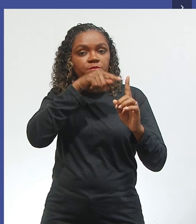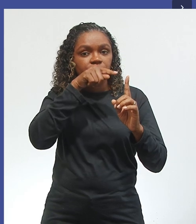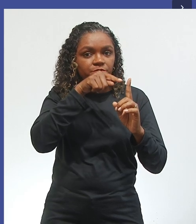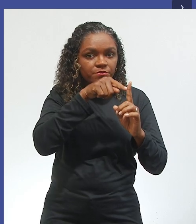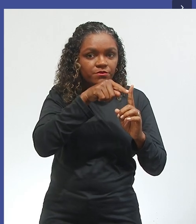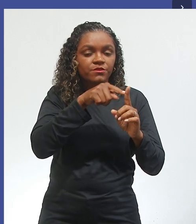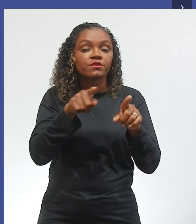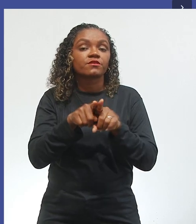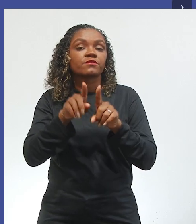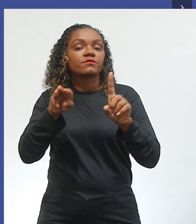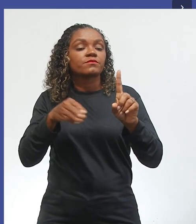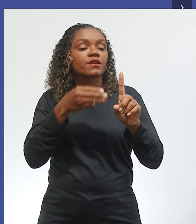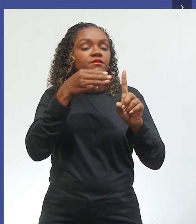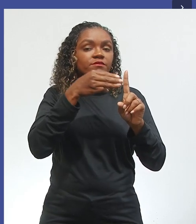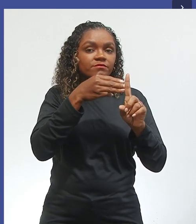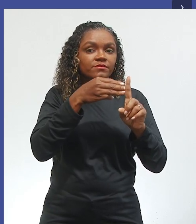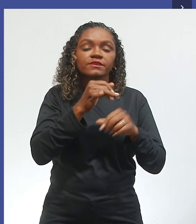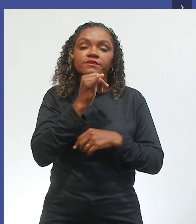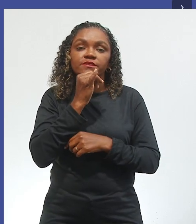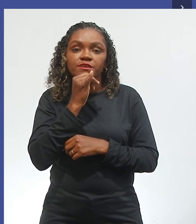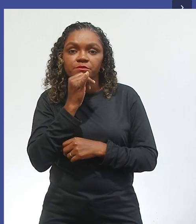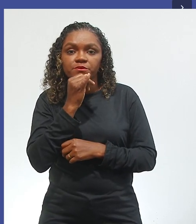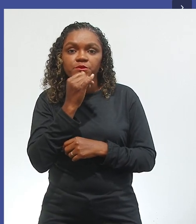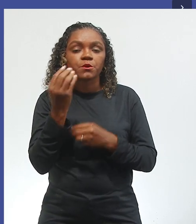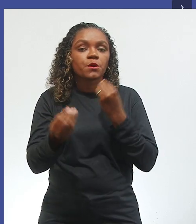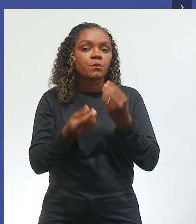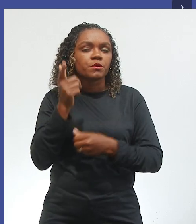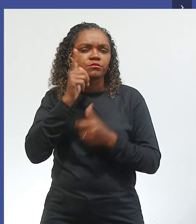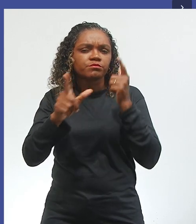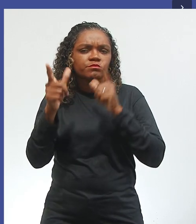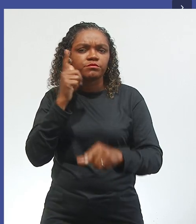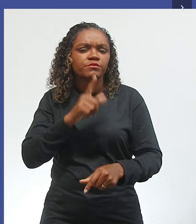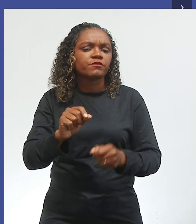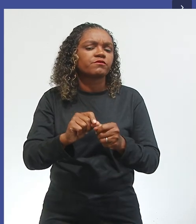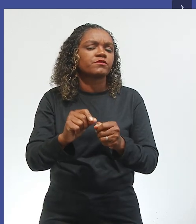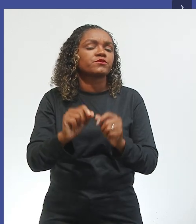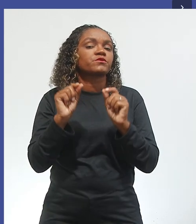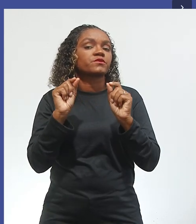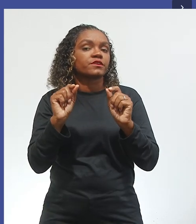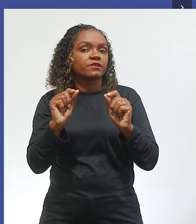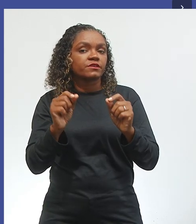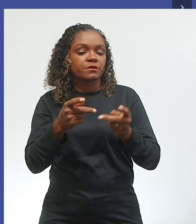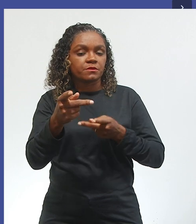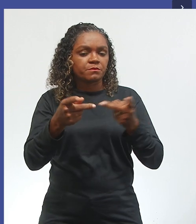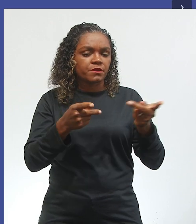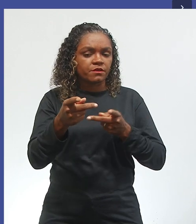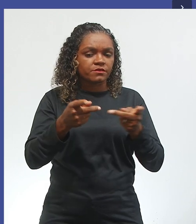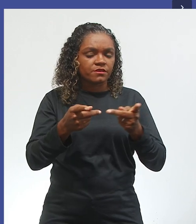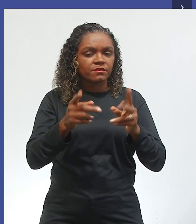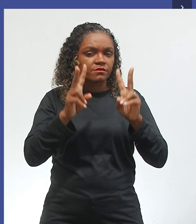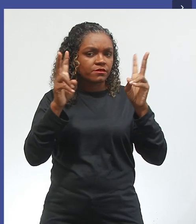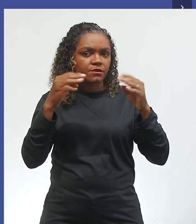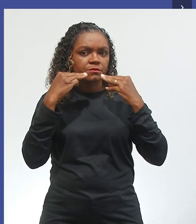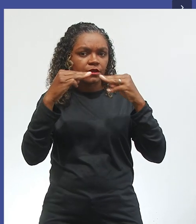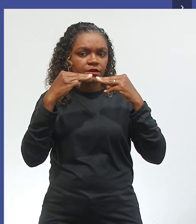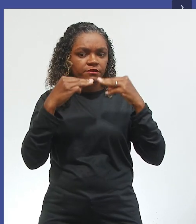nossos objetivos e metas, né? Afinal, aonde a gente quer chegar com esse plano de marketing? A gente